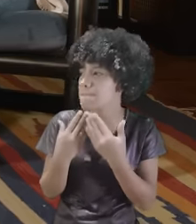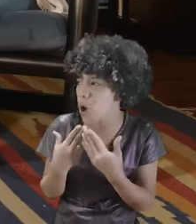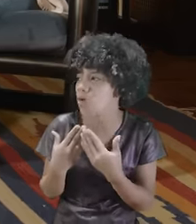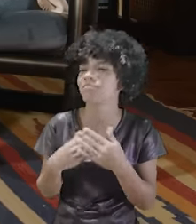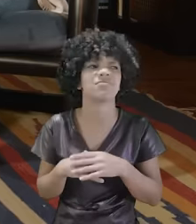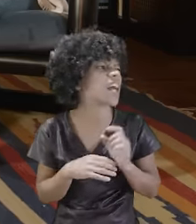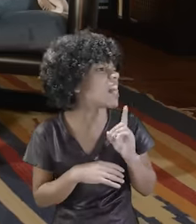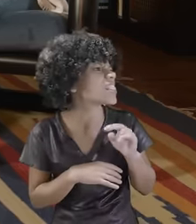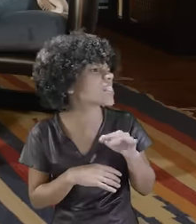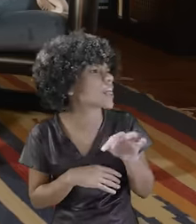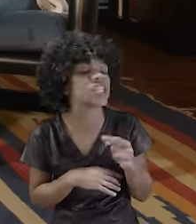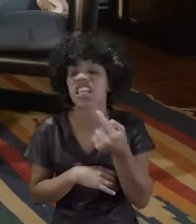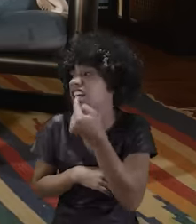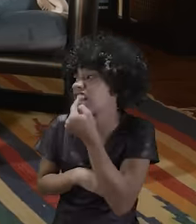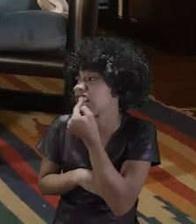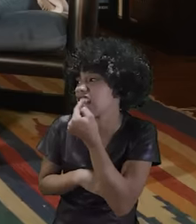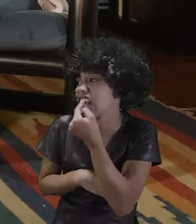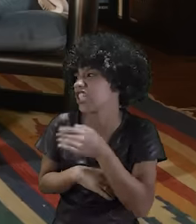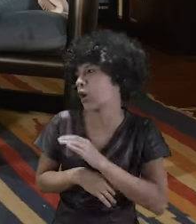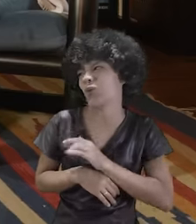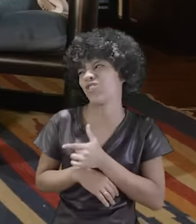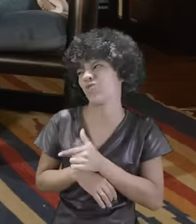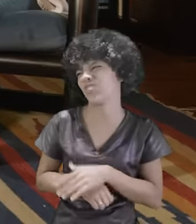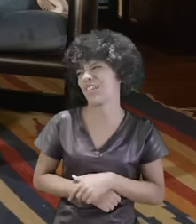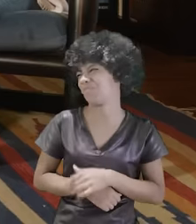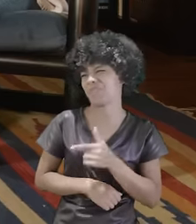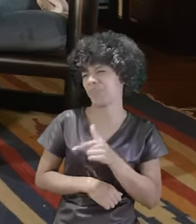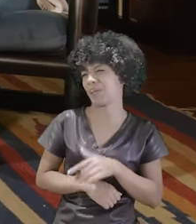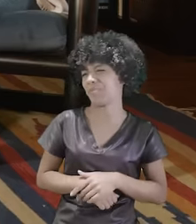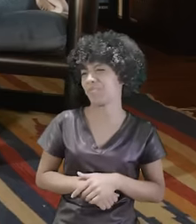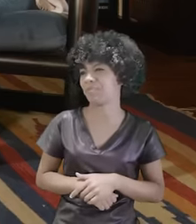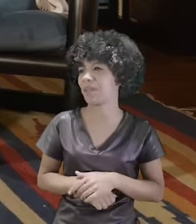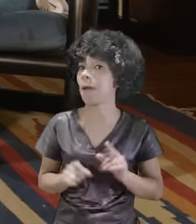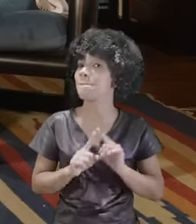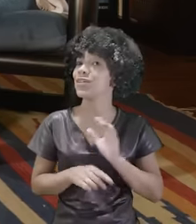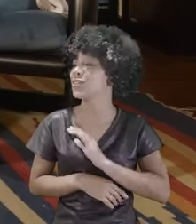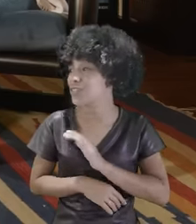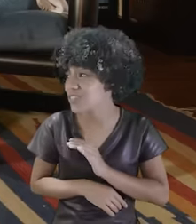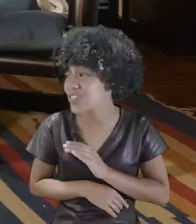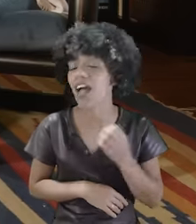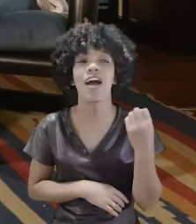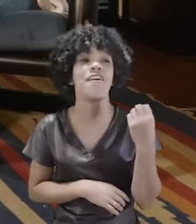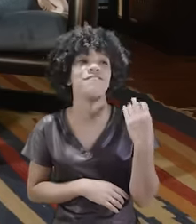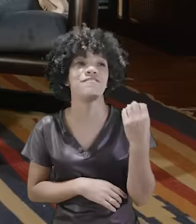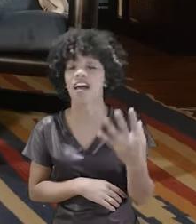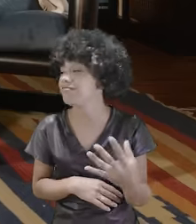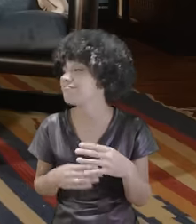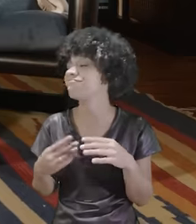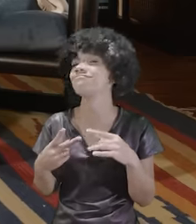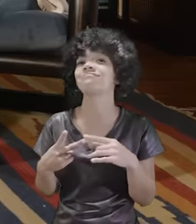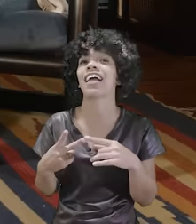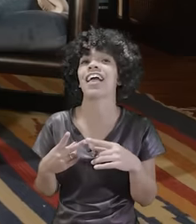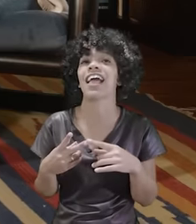bons dentes não deixa dance dance corintiano não tem muito o dente não tem muito viajada